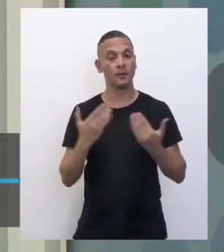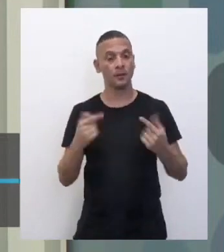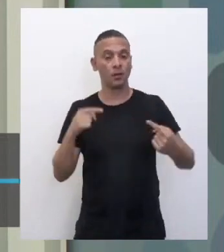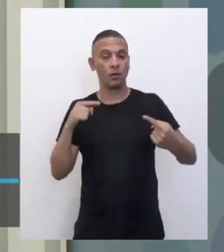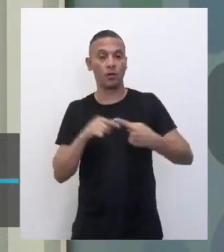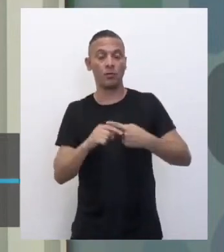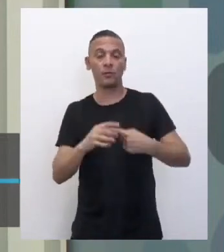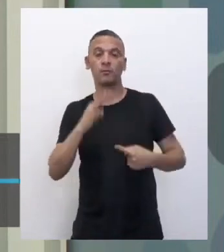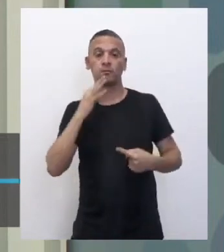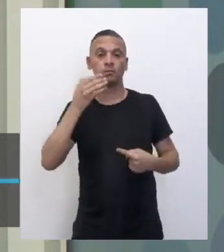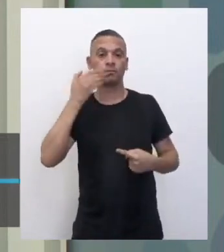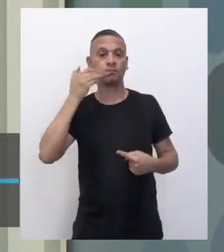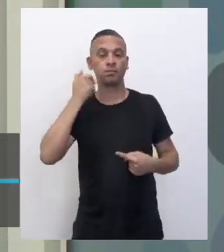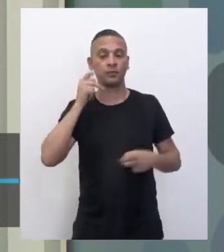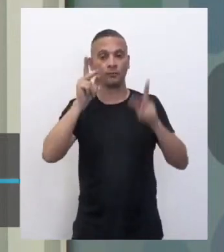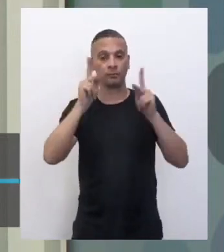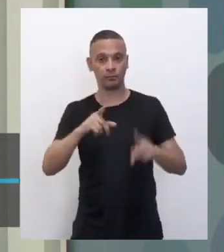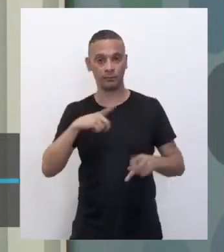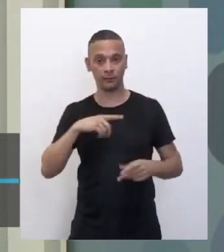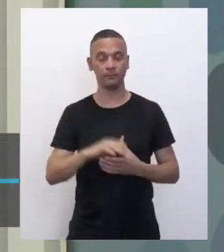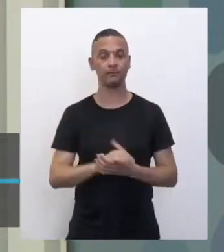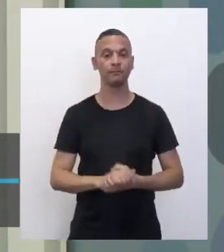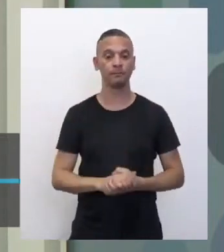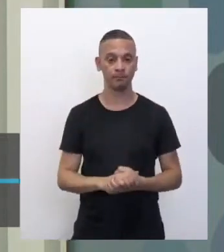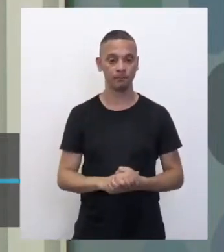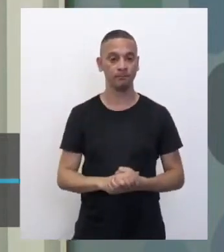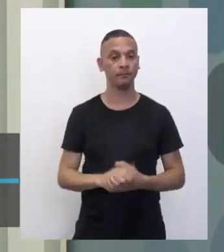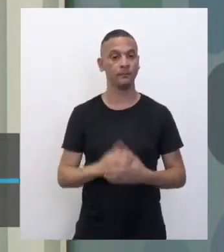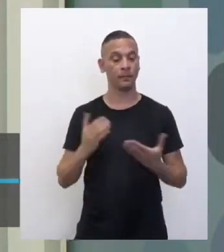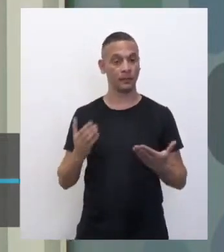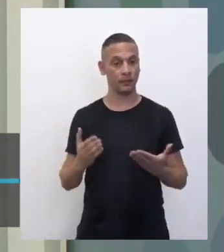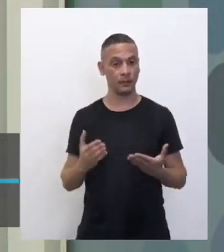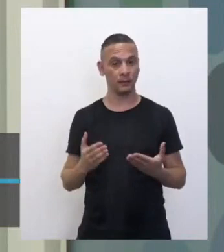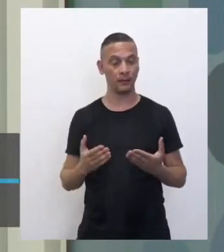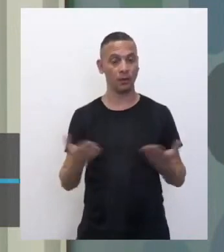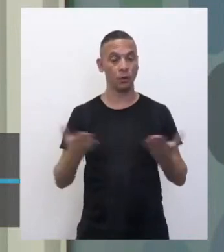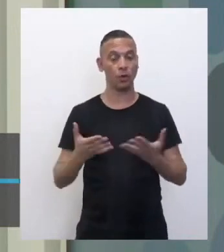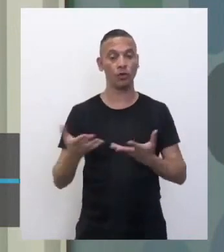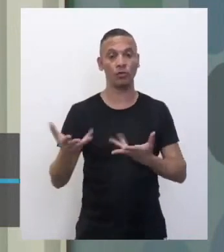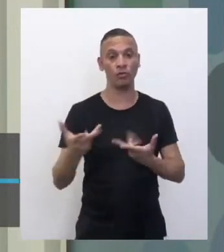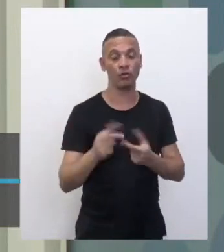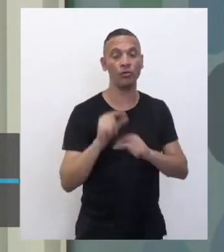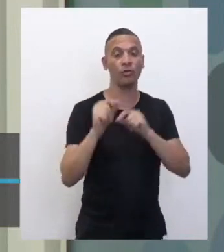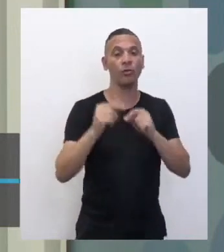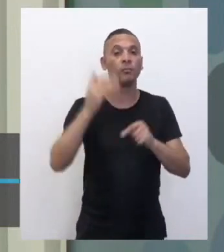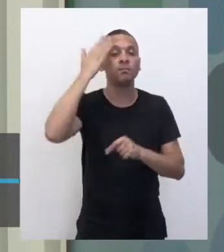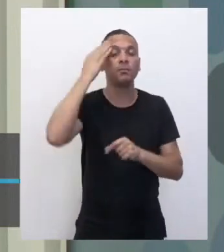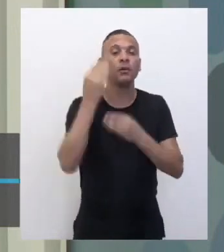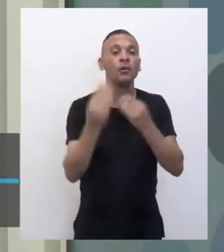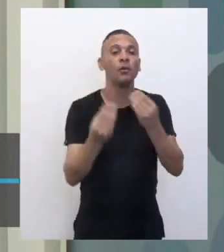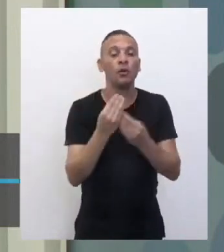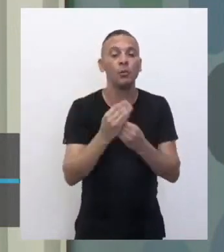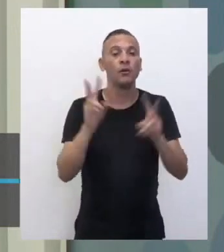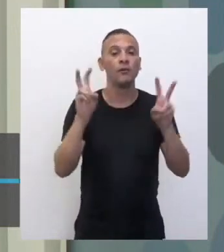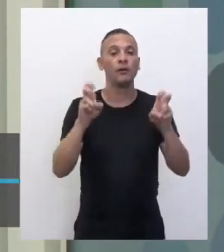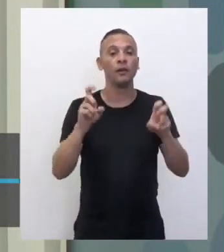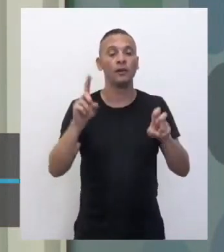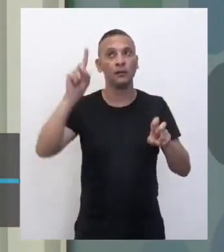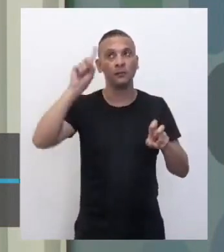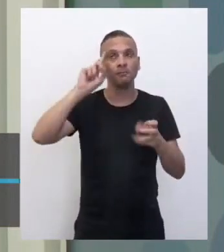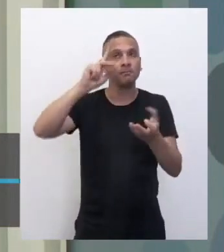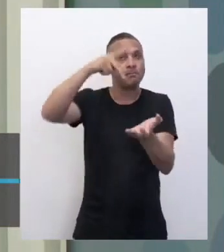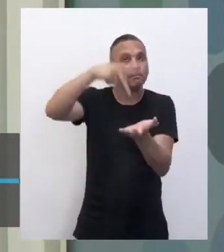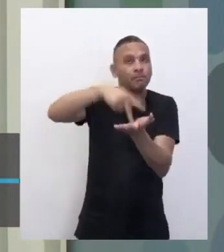interfere no conhecimento que a gente produz. Galera, a habilidade que a gente está desenvolvendo aqui hoje, ela fala sobre questionar a